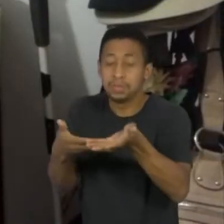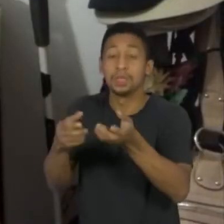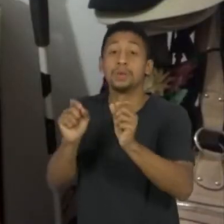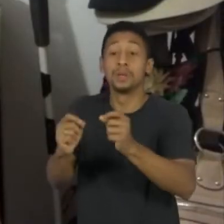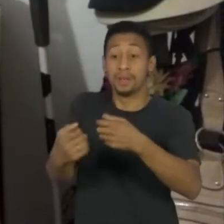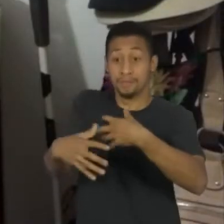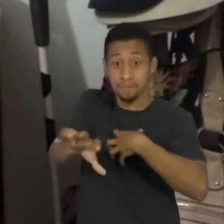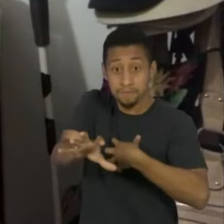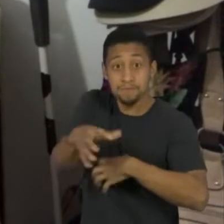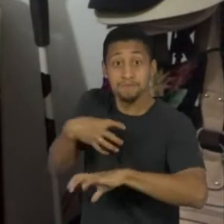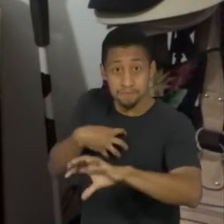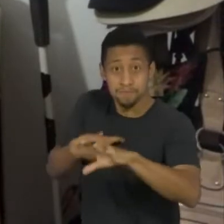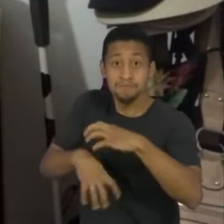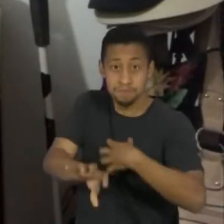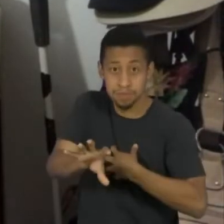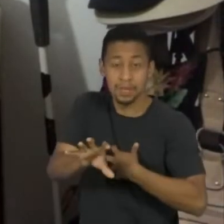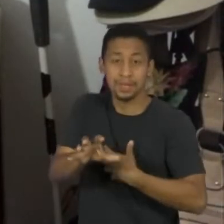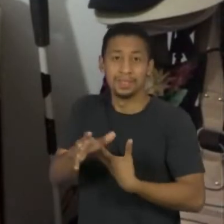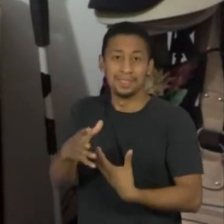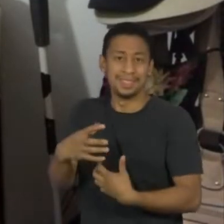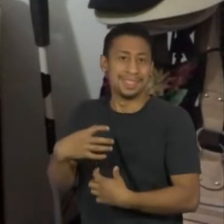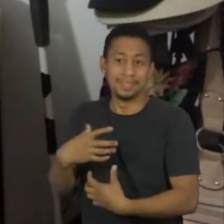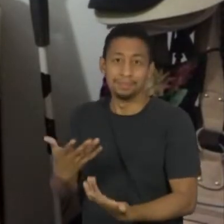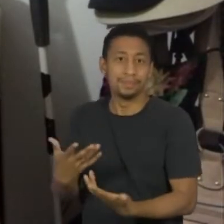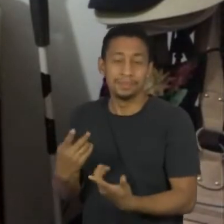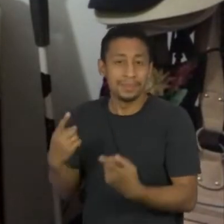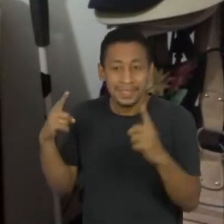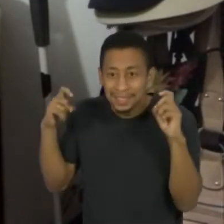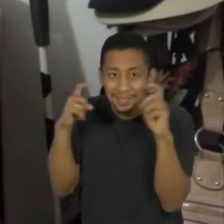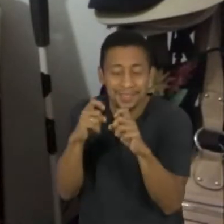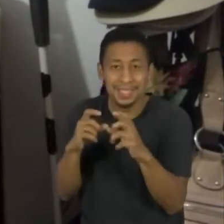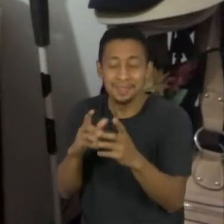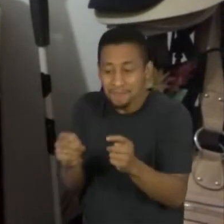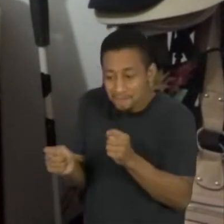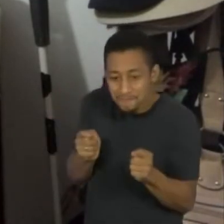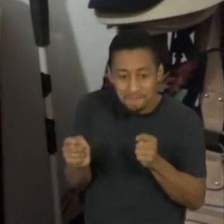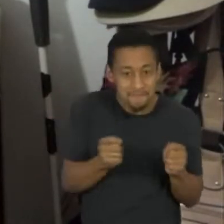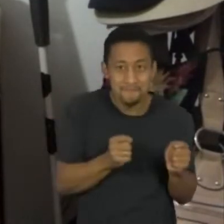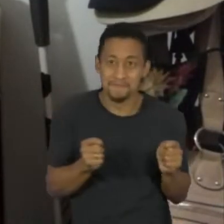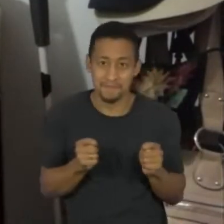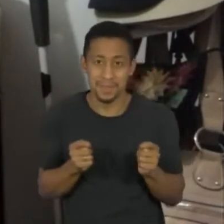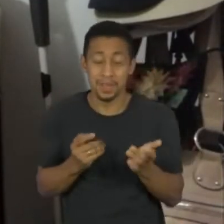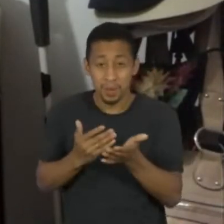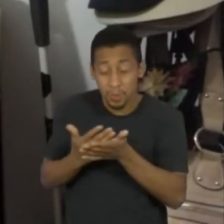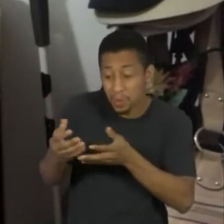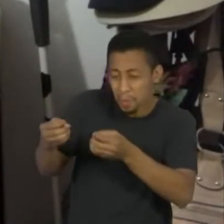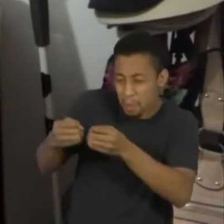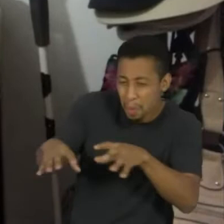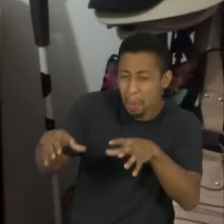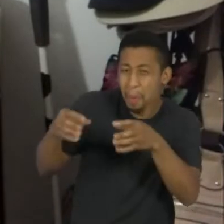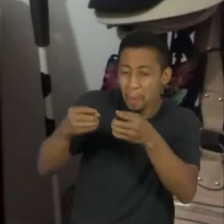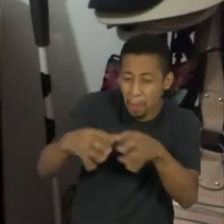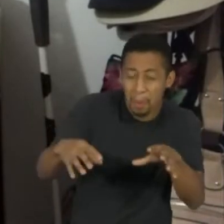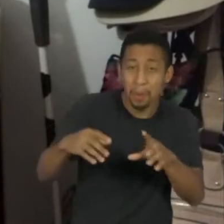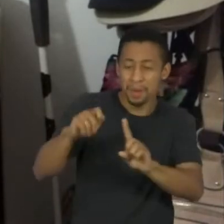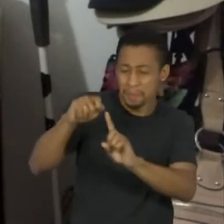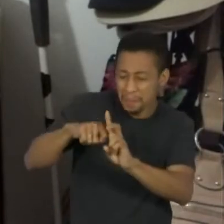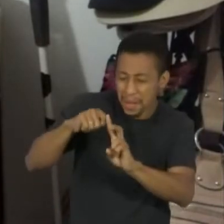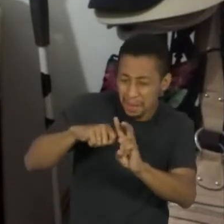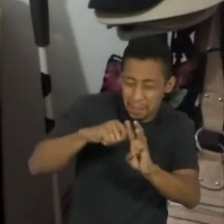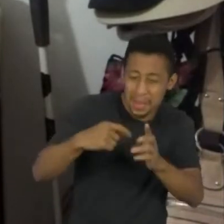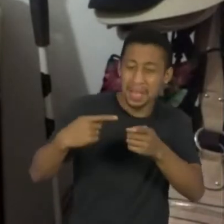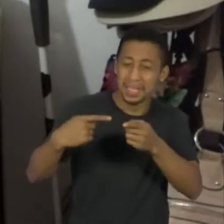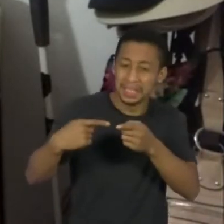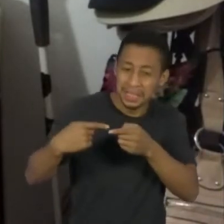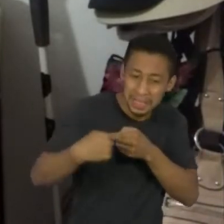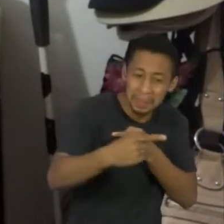para segurar a nossa onda, né? E isso foi se perdendo ao longo dos meses, ao longo das semanas, porque